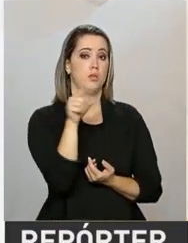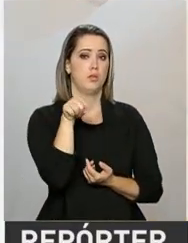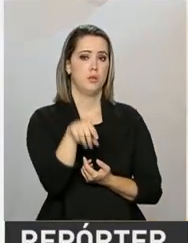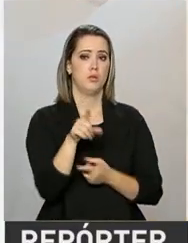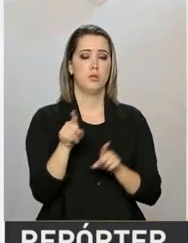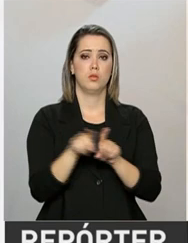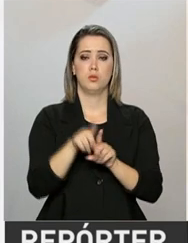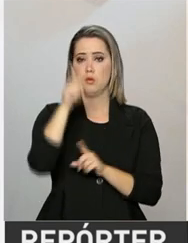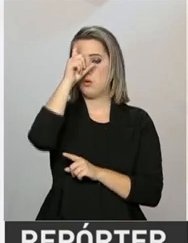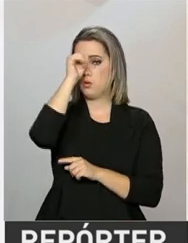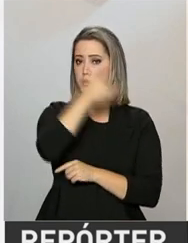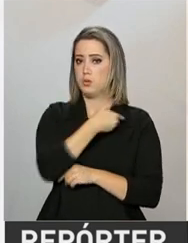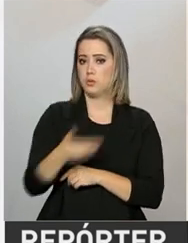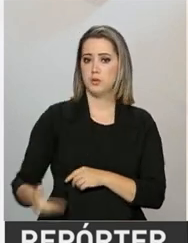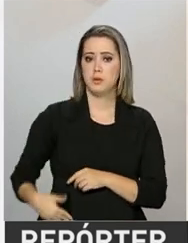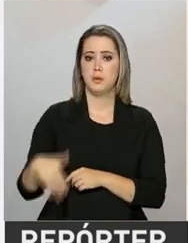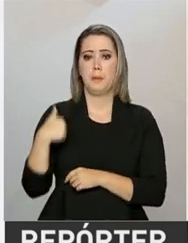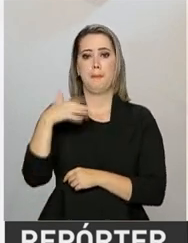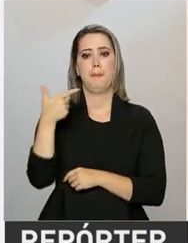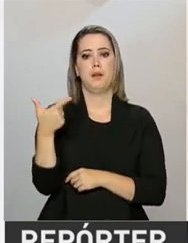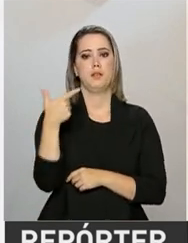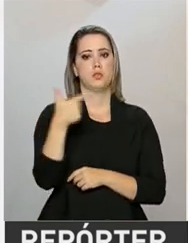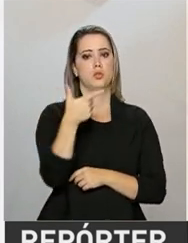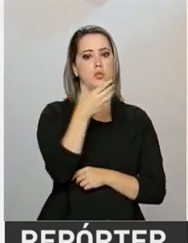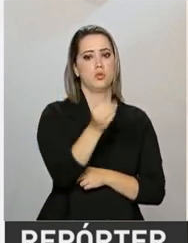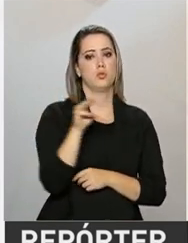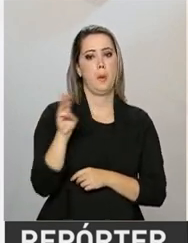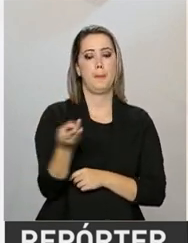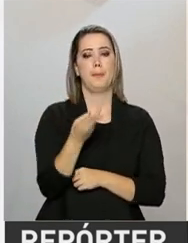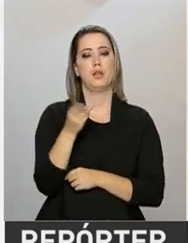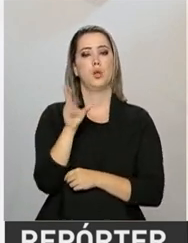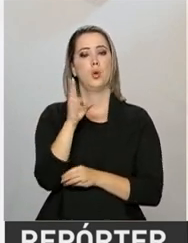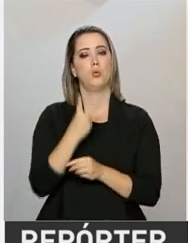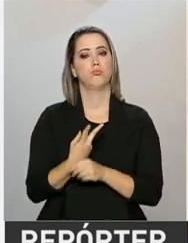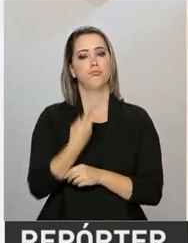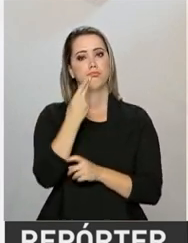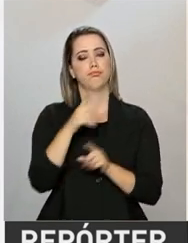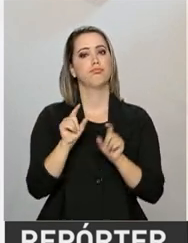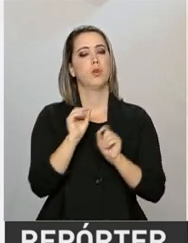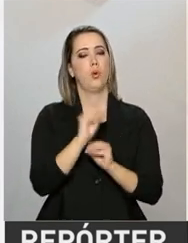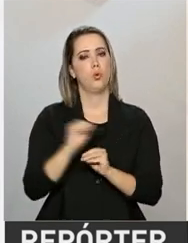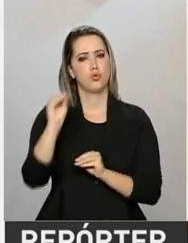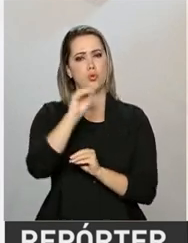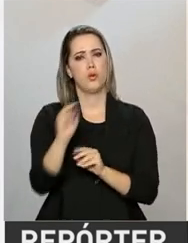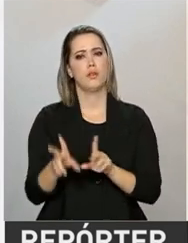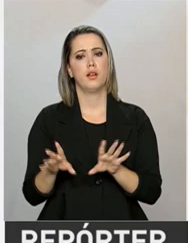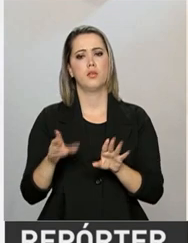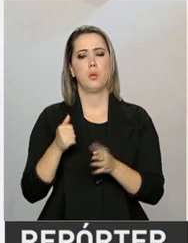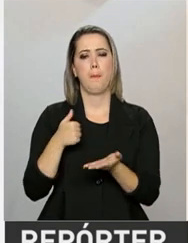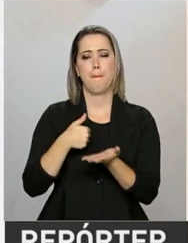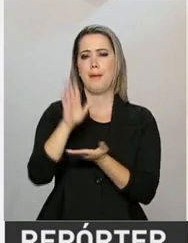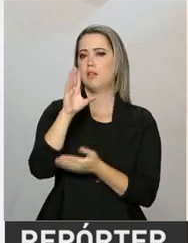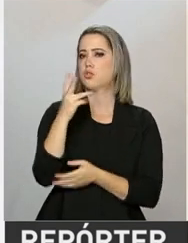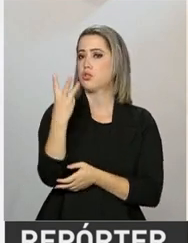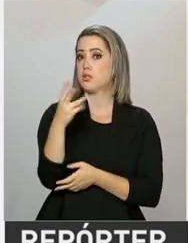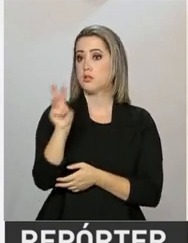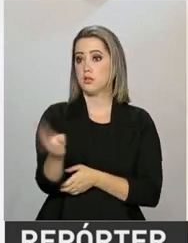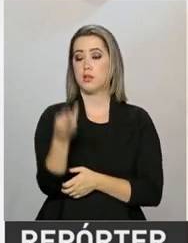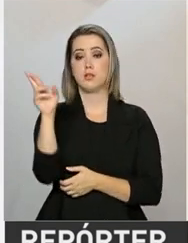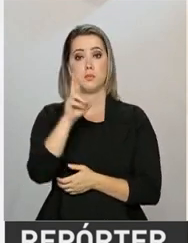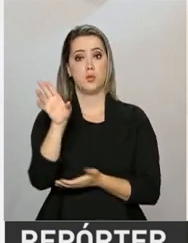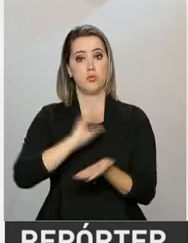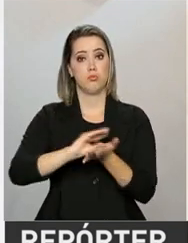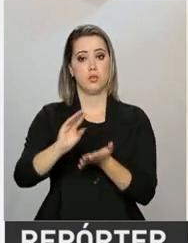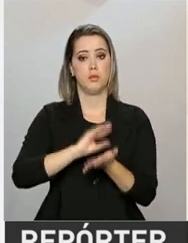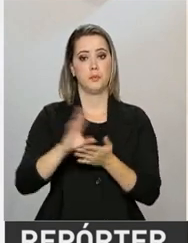mais de 220 milhões de procedimentos e aplicados quase 3 milhões de reais o número é